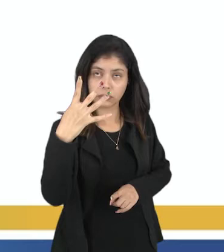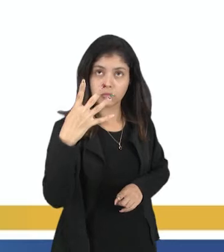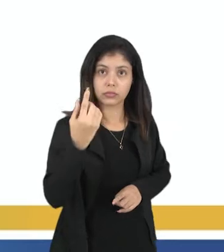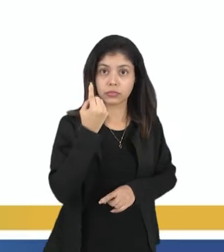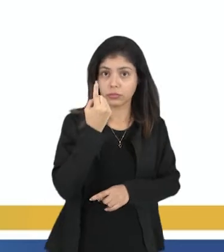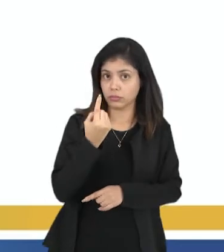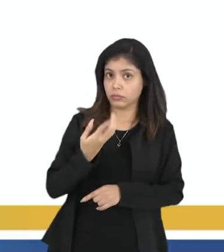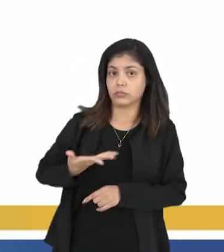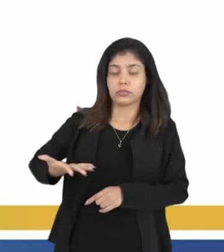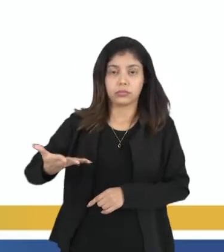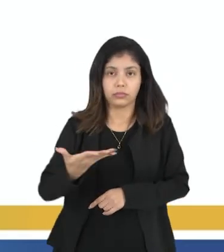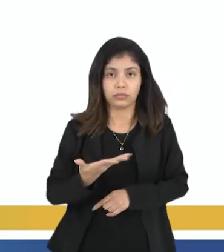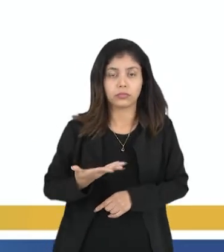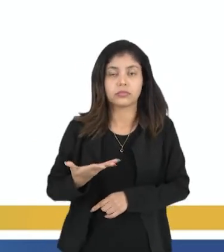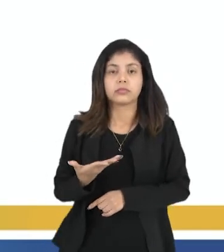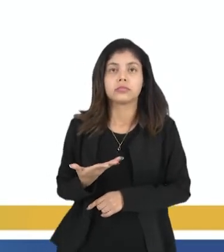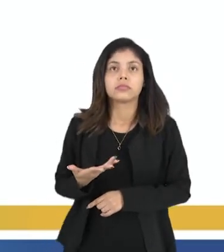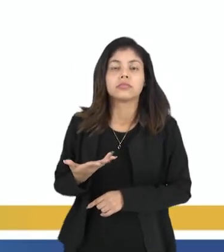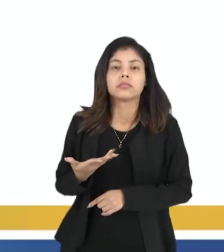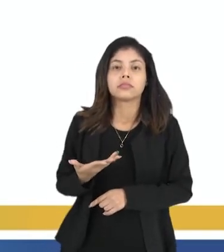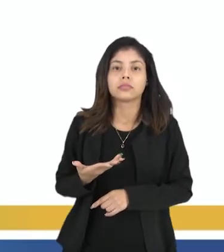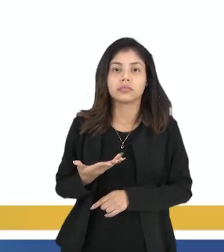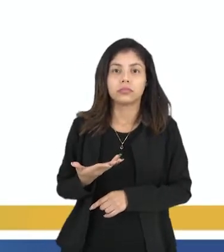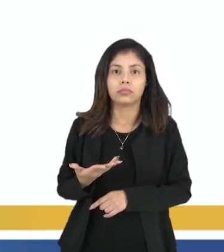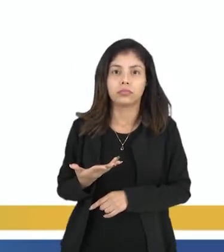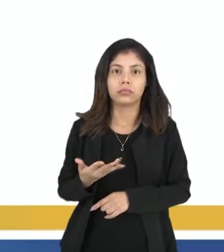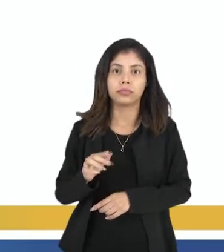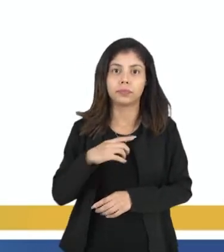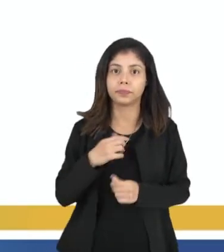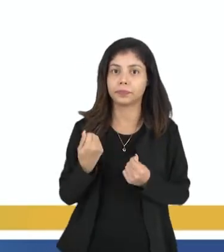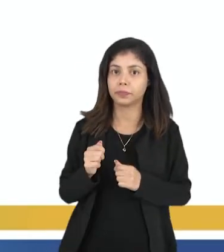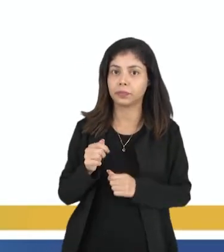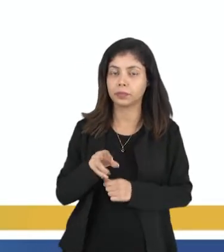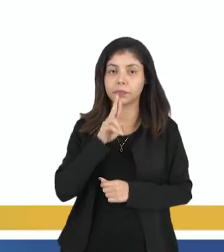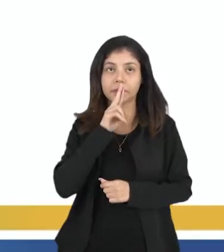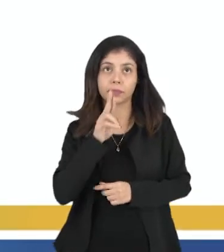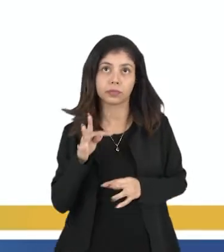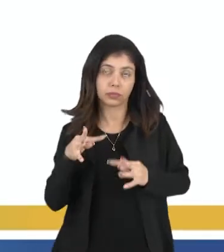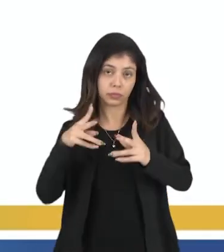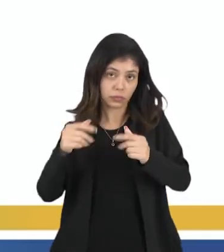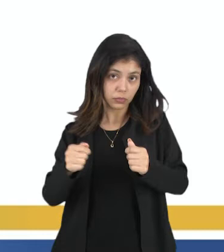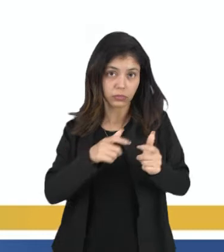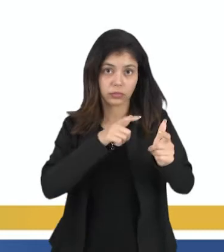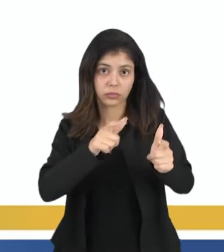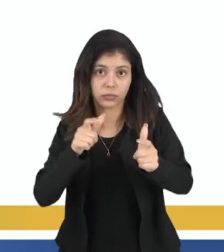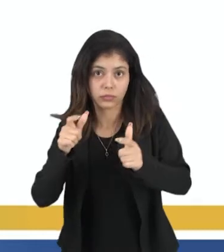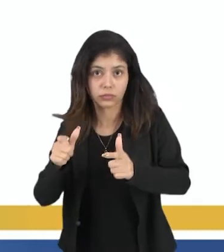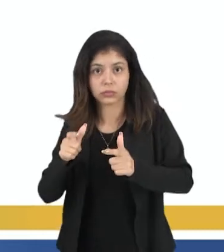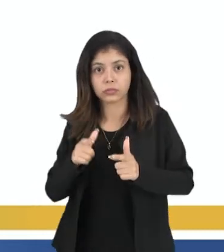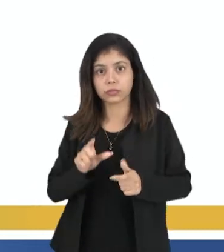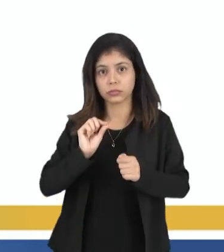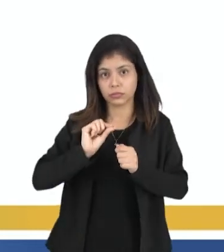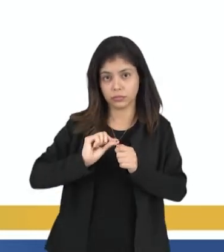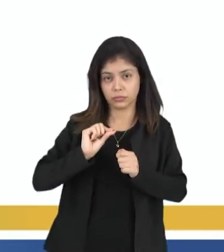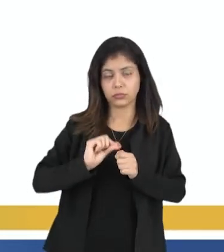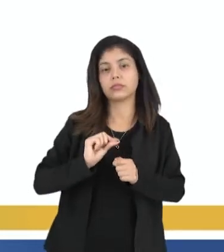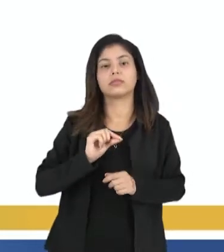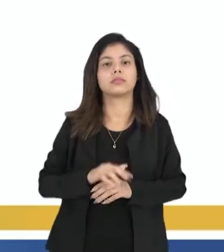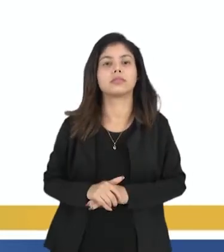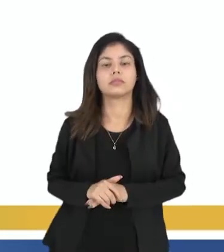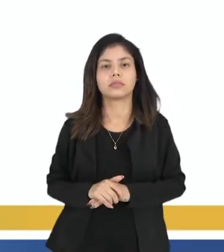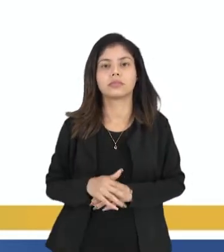de base Oi e aí nós devemos calcular é todas essas áreas e no final fazer